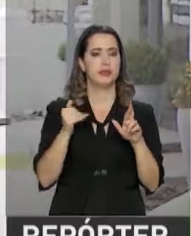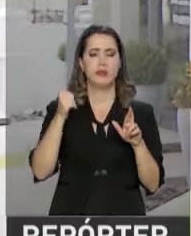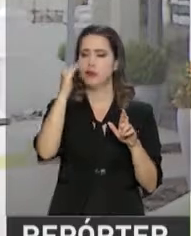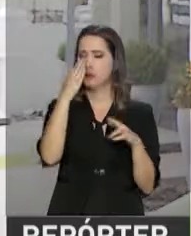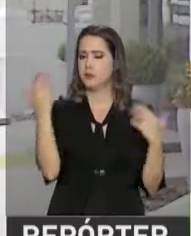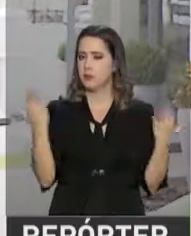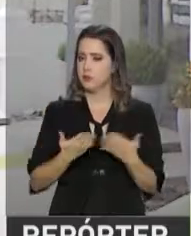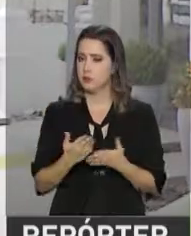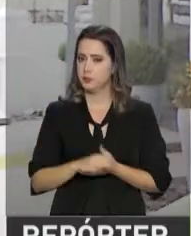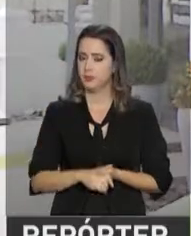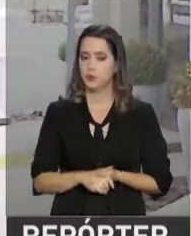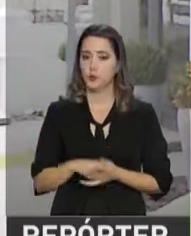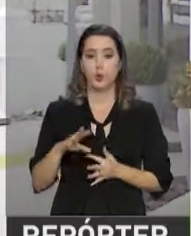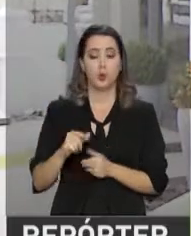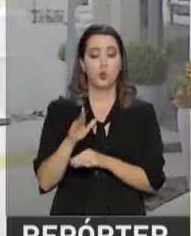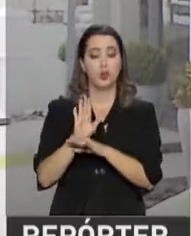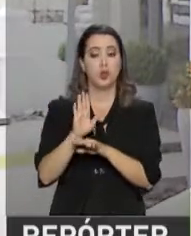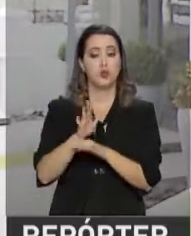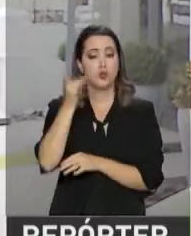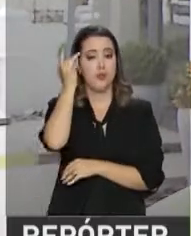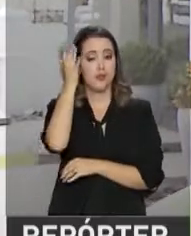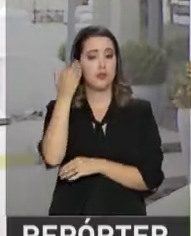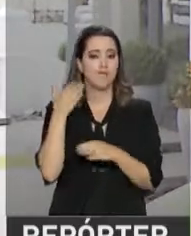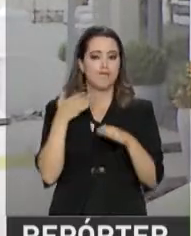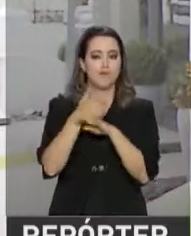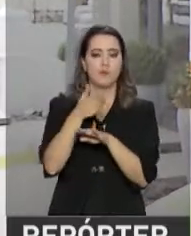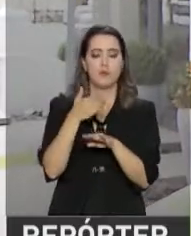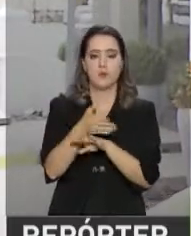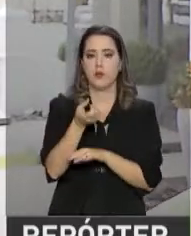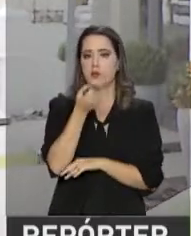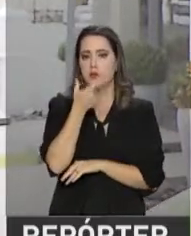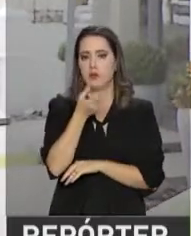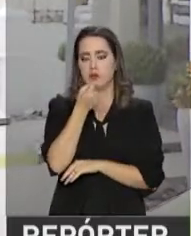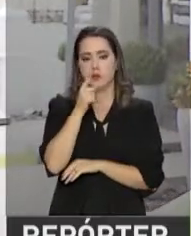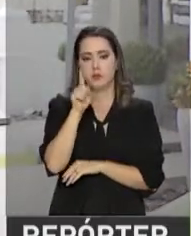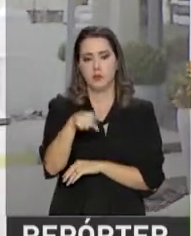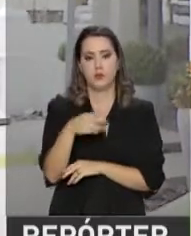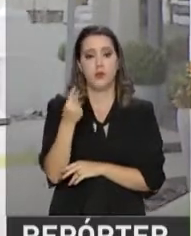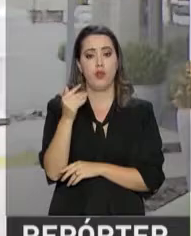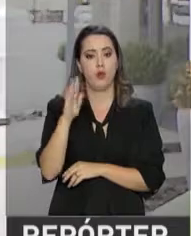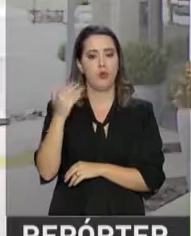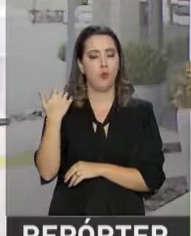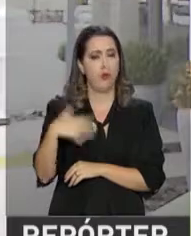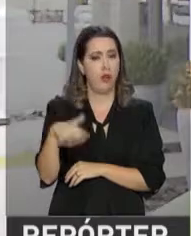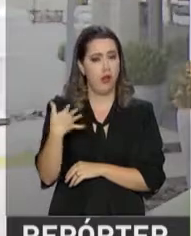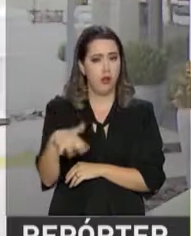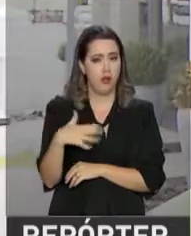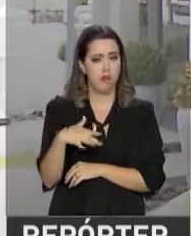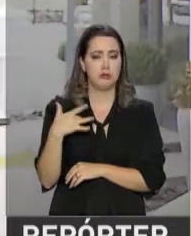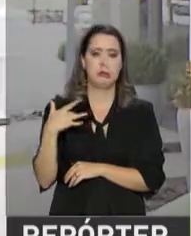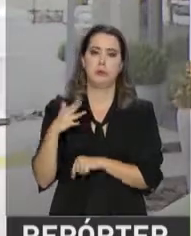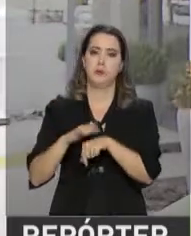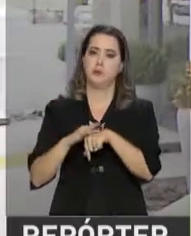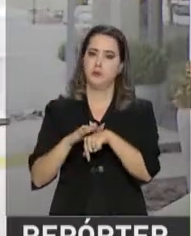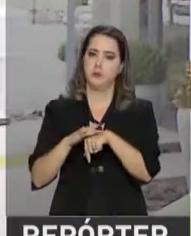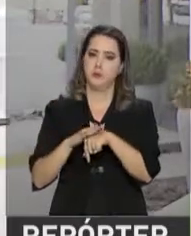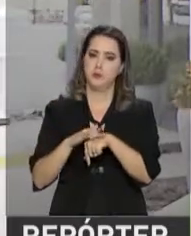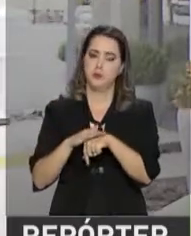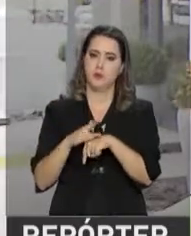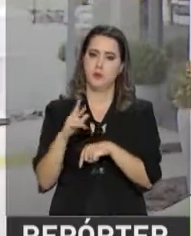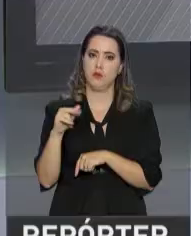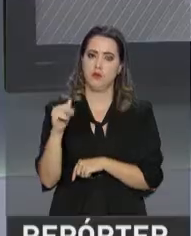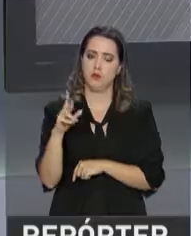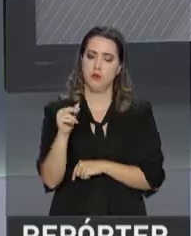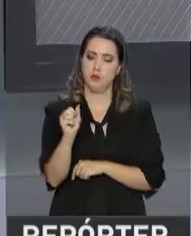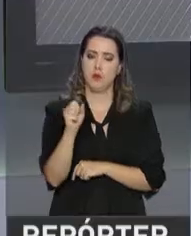Tudo aquilo que sirva para facilitar o acesso do paciente a esse medicamento, que é de alto custo para uma doença rara, é muito bom e é